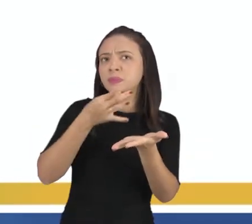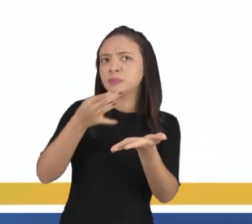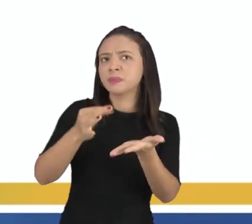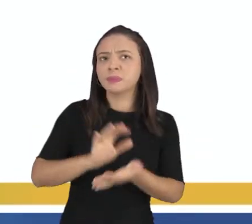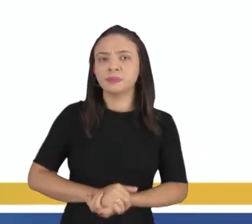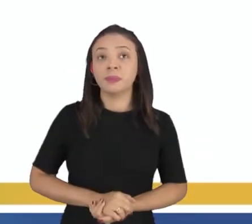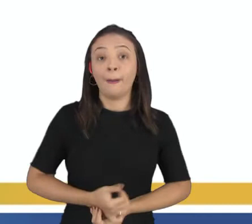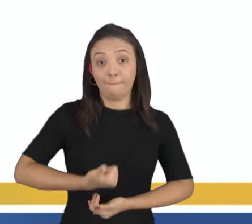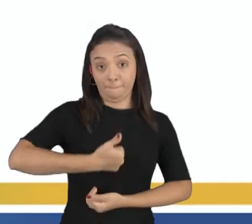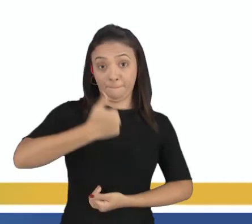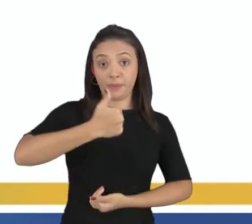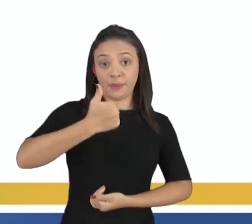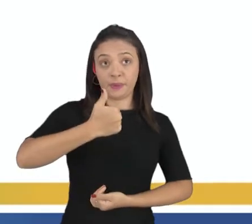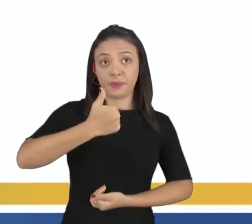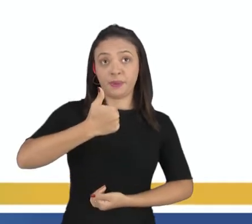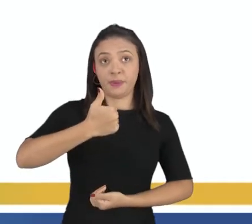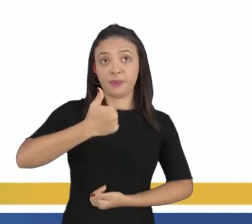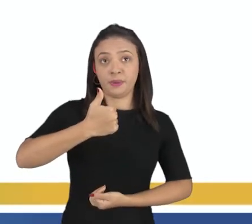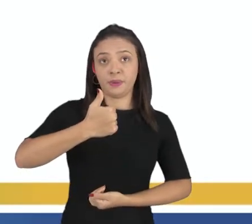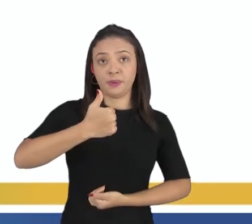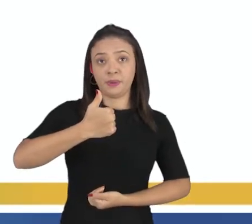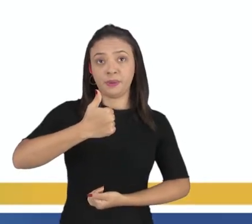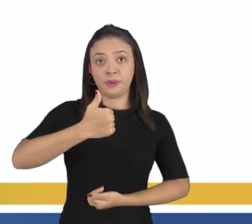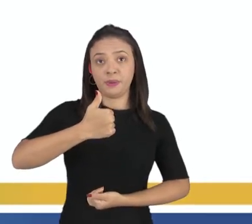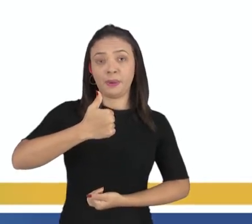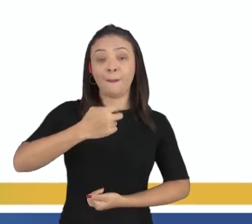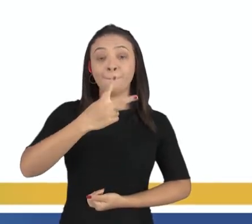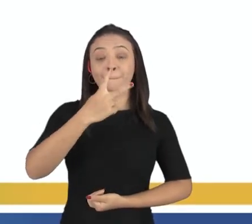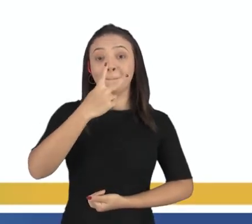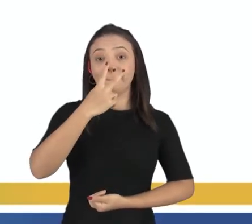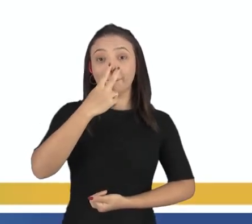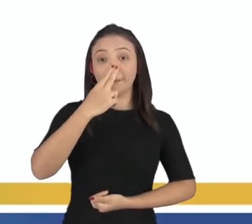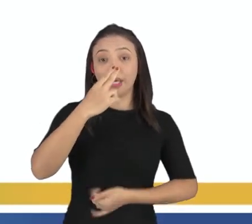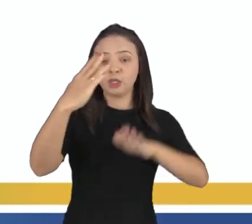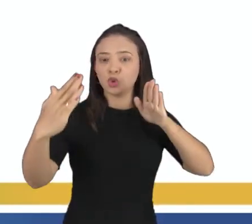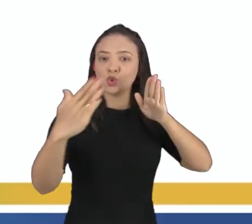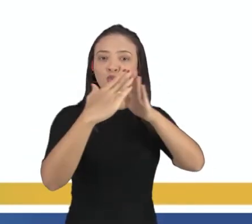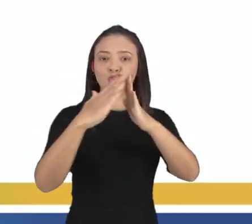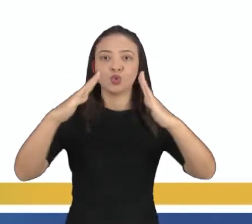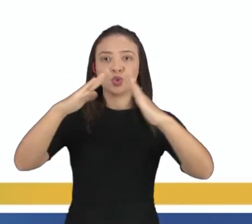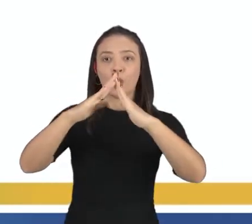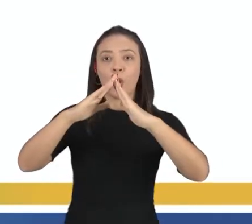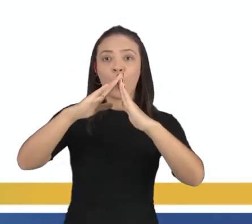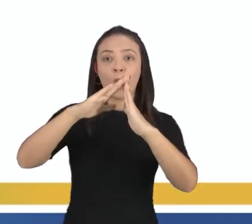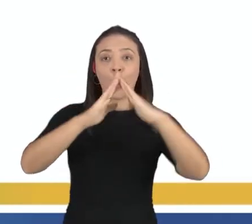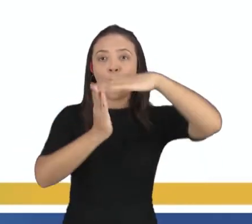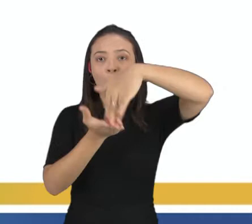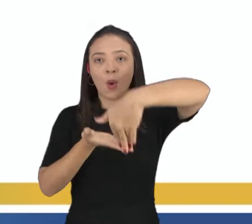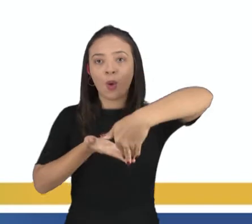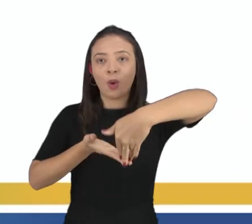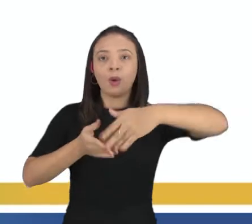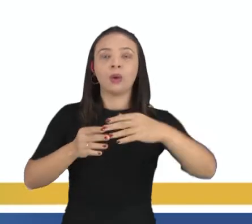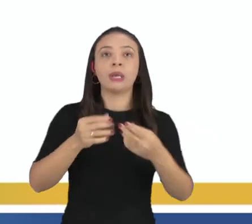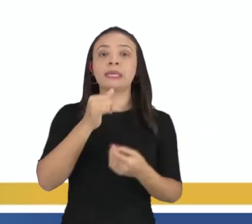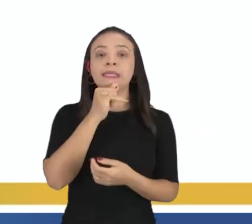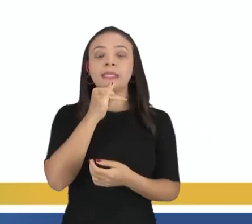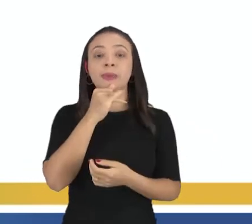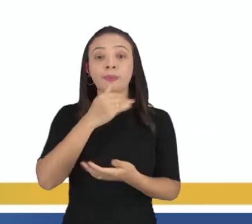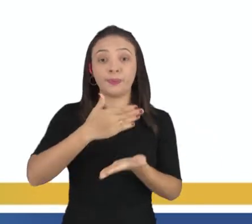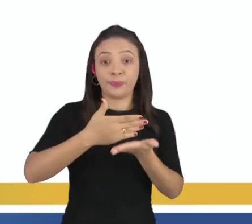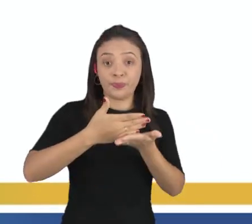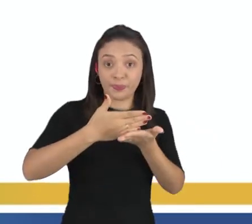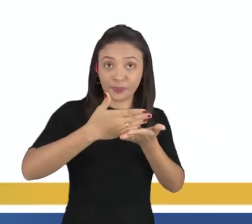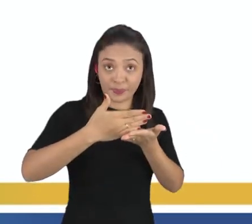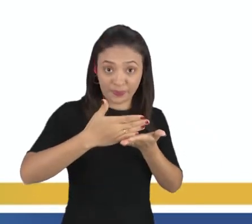só. Primeiro, ele funciona como se fosse uma pirâmide invertida. Primeiro nós temos a introdução, né, que é a